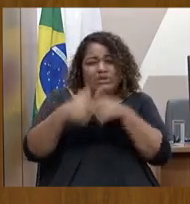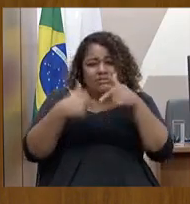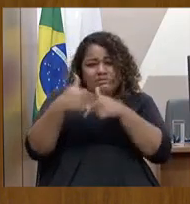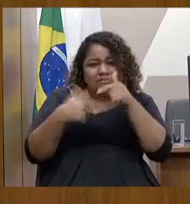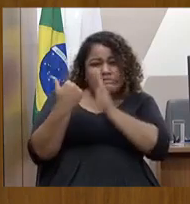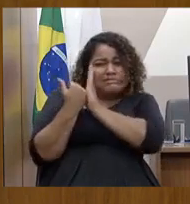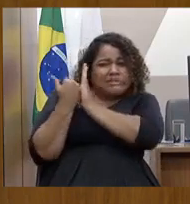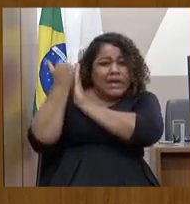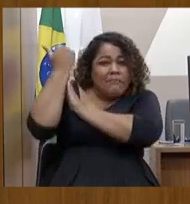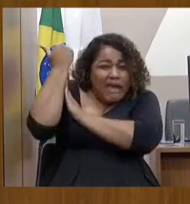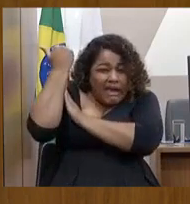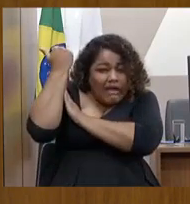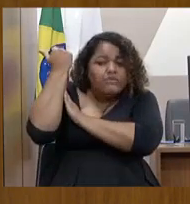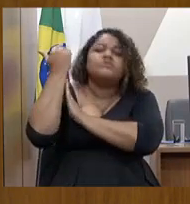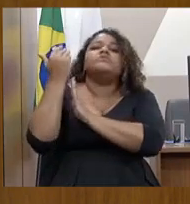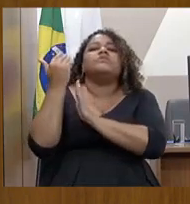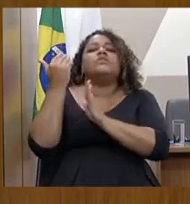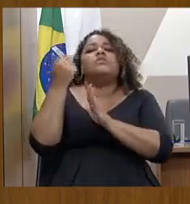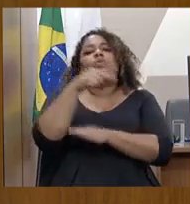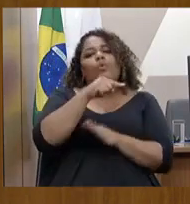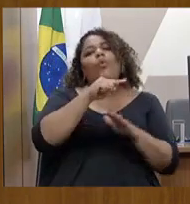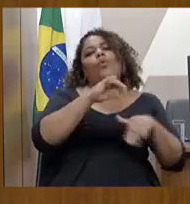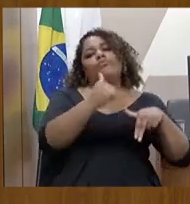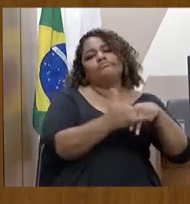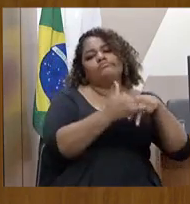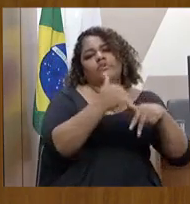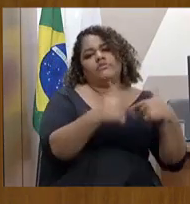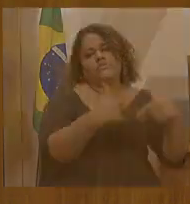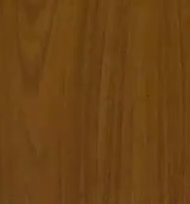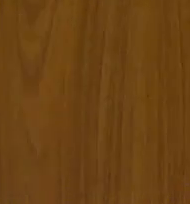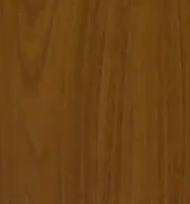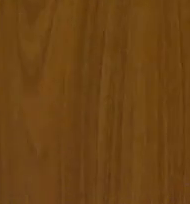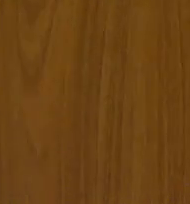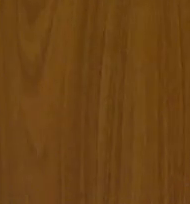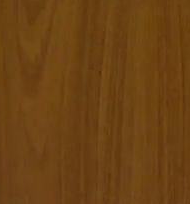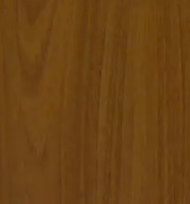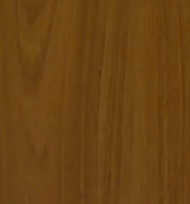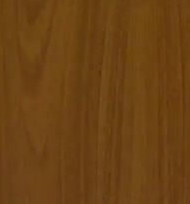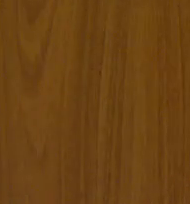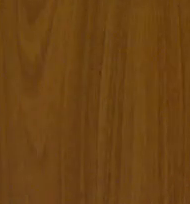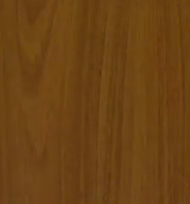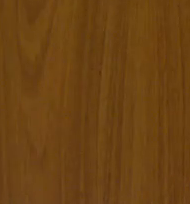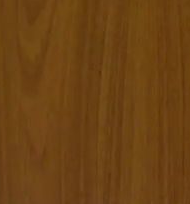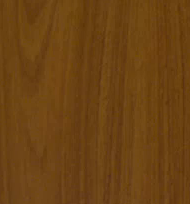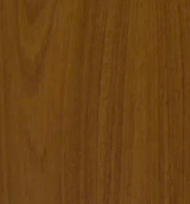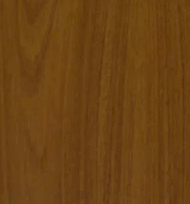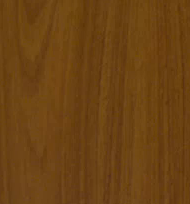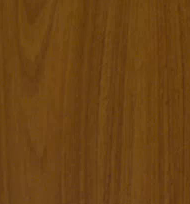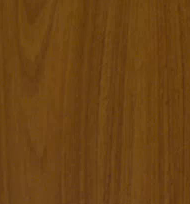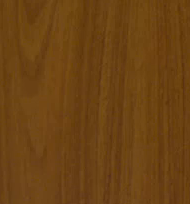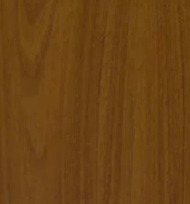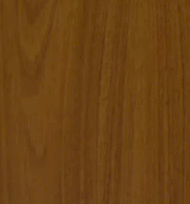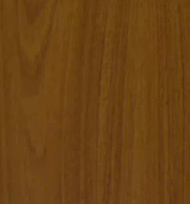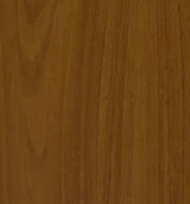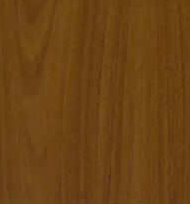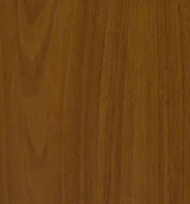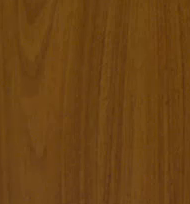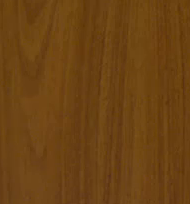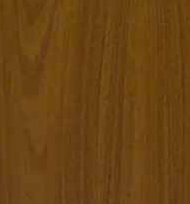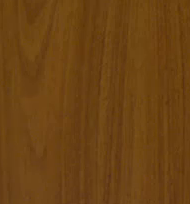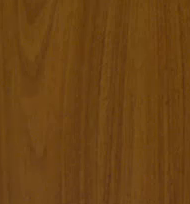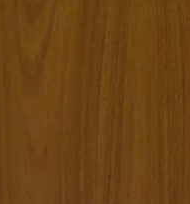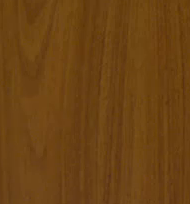aqui há uma relação Direta com acidente de trabalho isso traz para a gente para o debate uma situação é muito importante